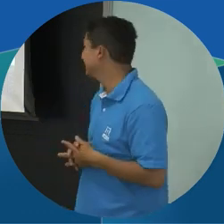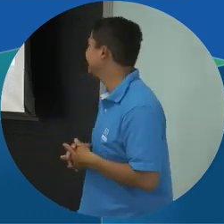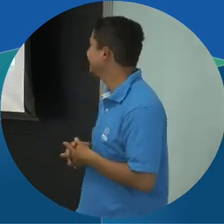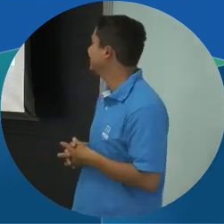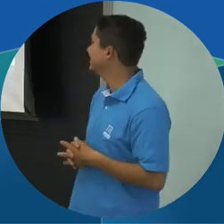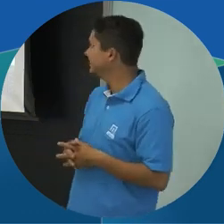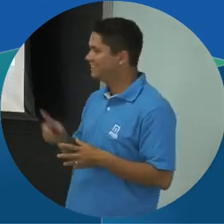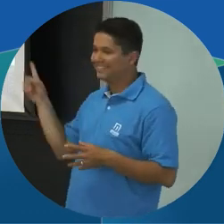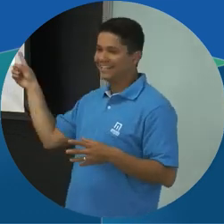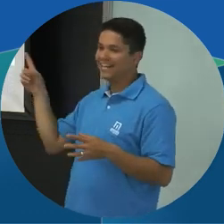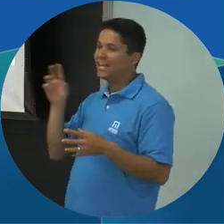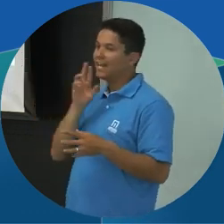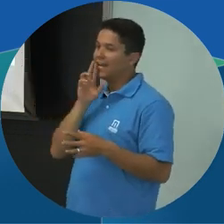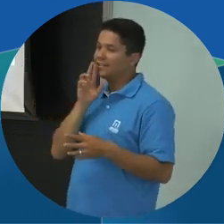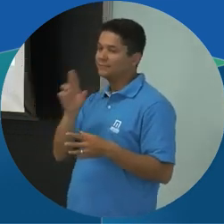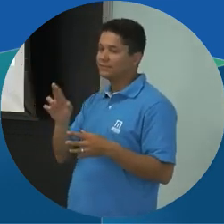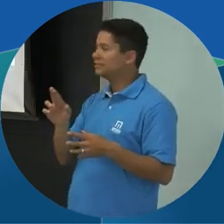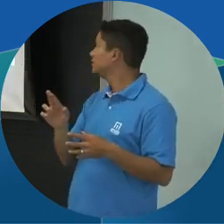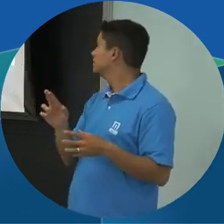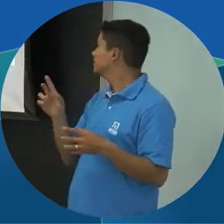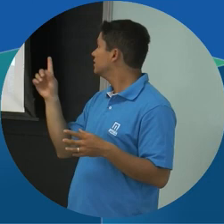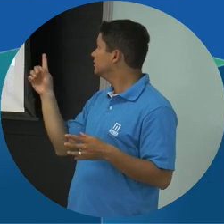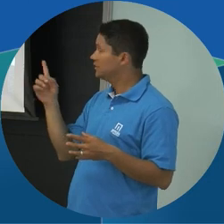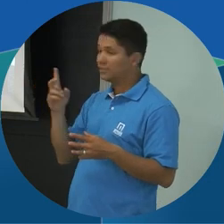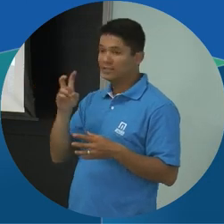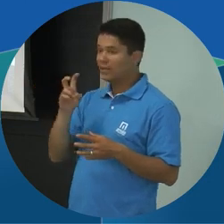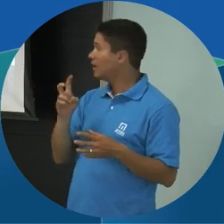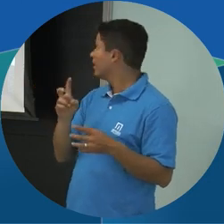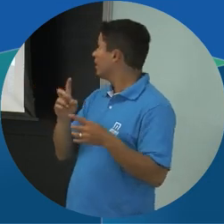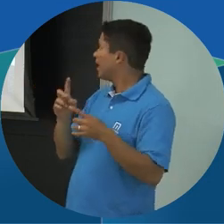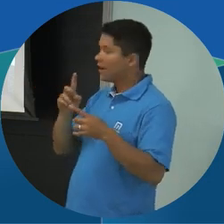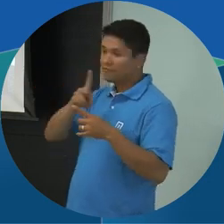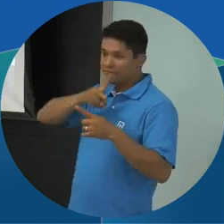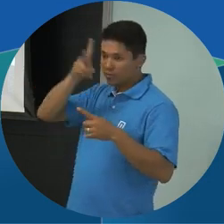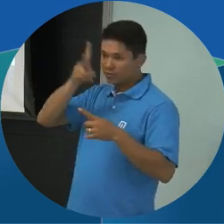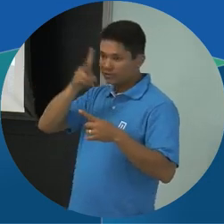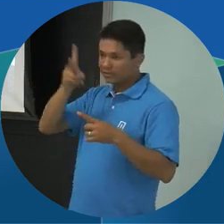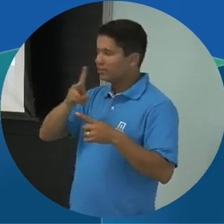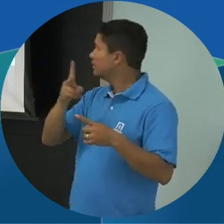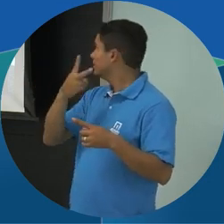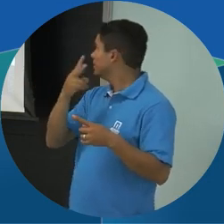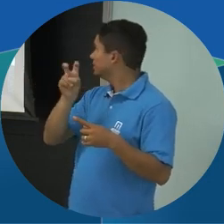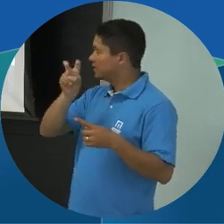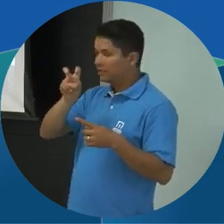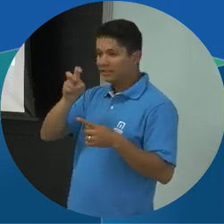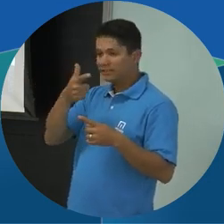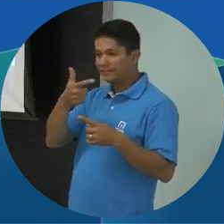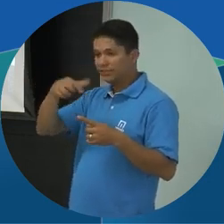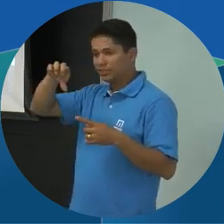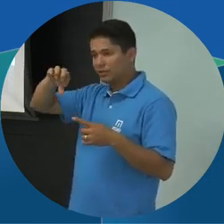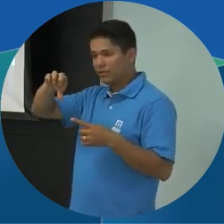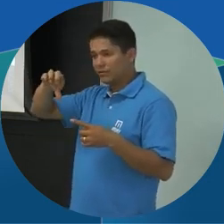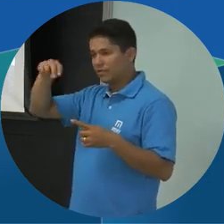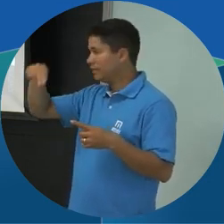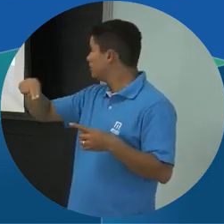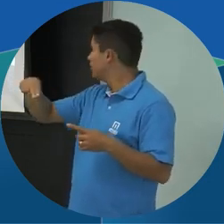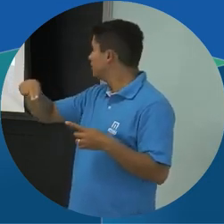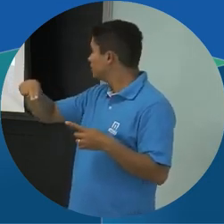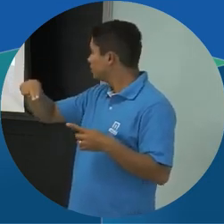numa força de recuo de 529 newtons. Ou seja, é possível